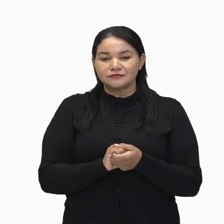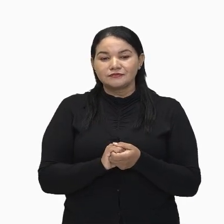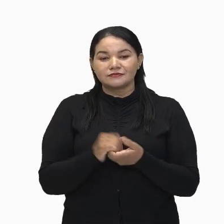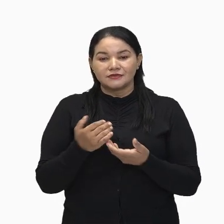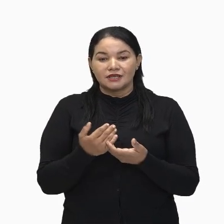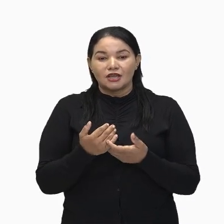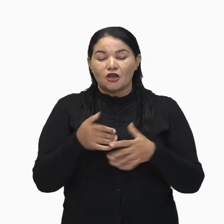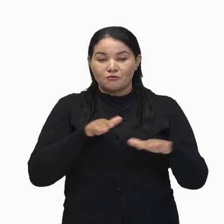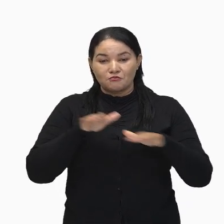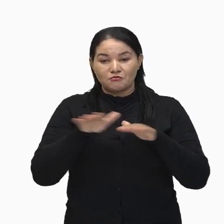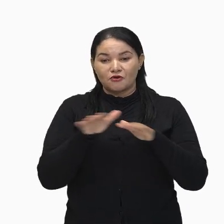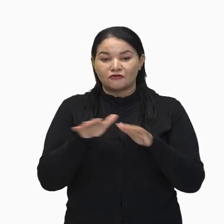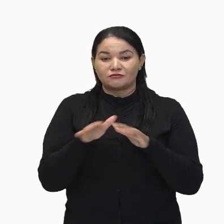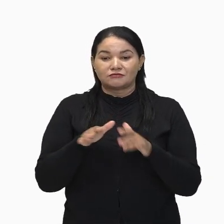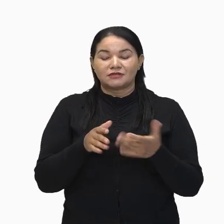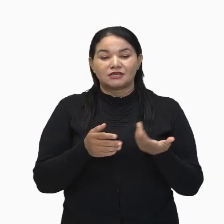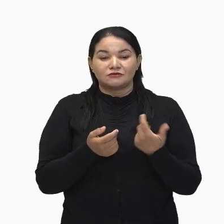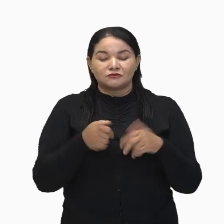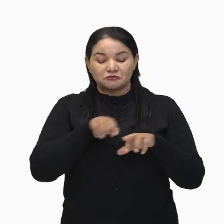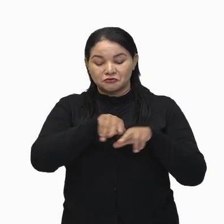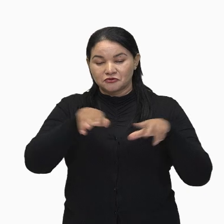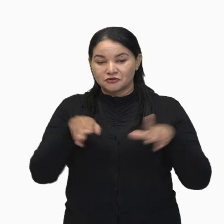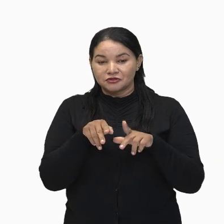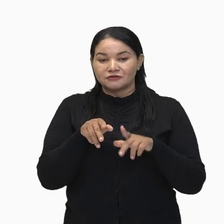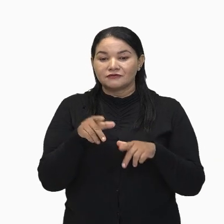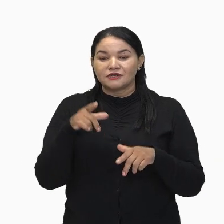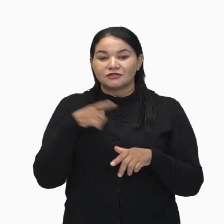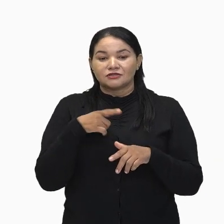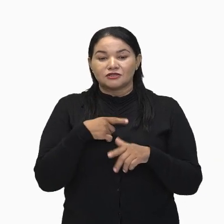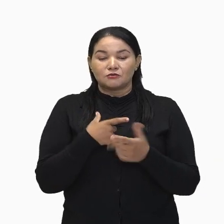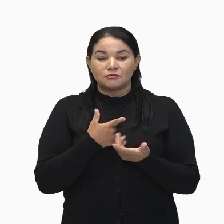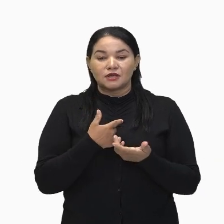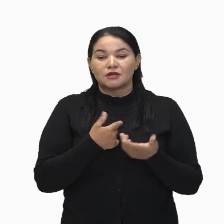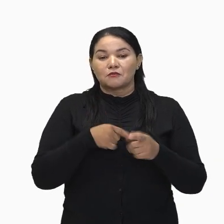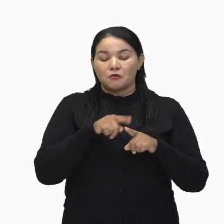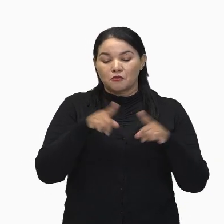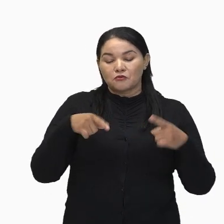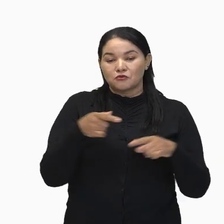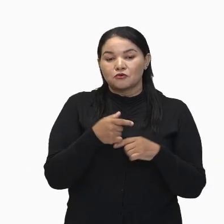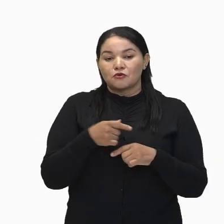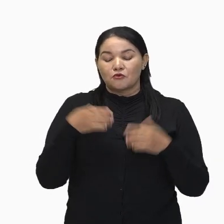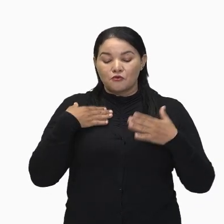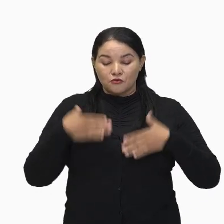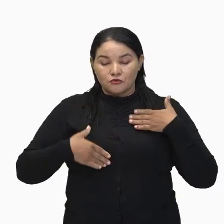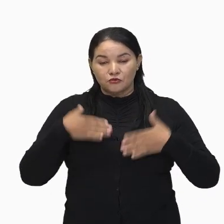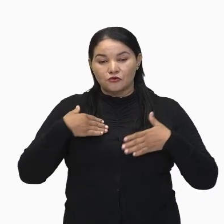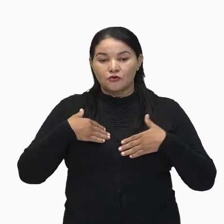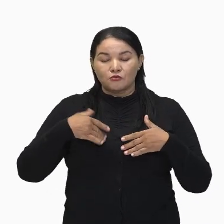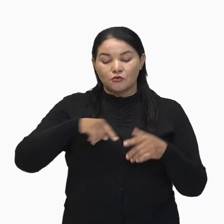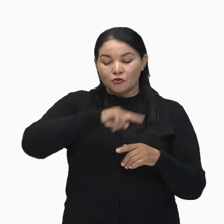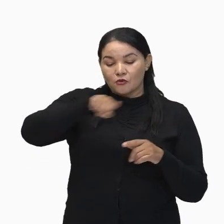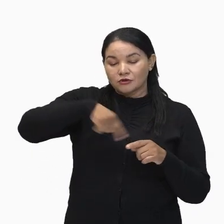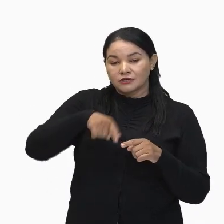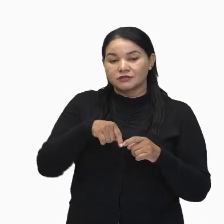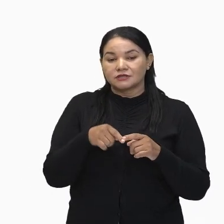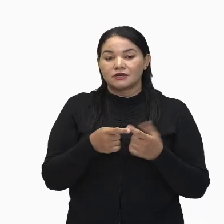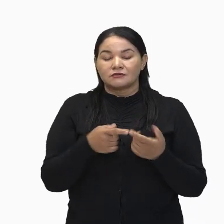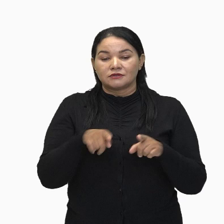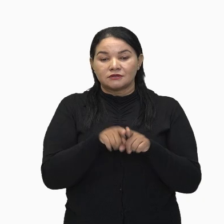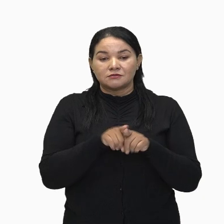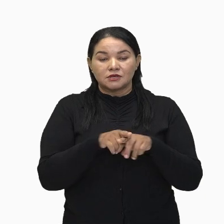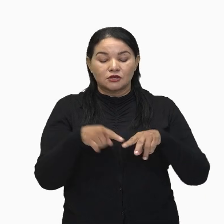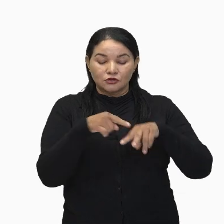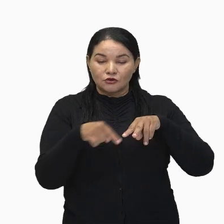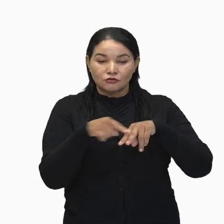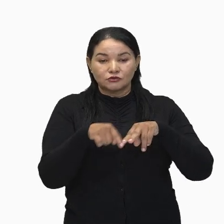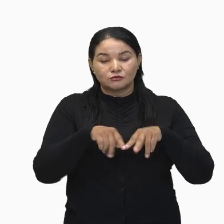bruscos e energéticos, acrobáticos, movimentos ondulados com o corpo, rotações, pernas, características